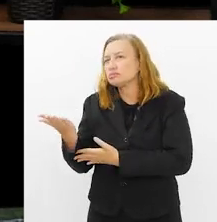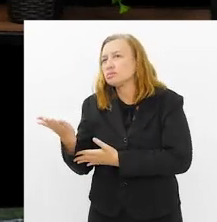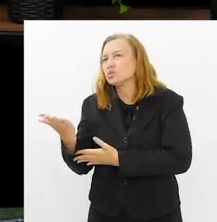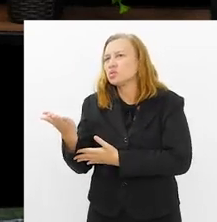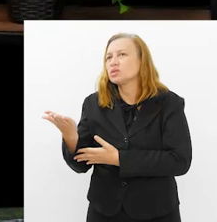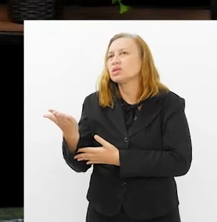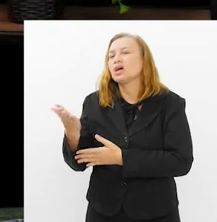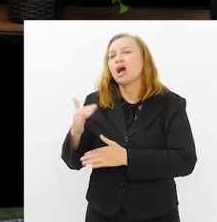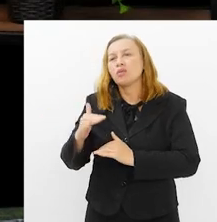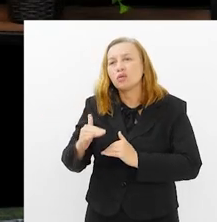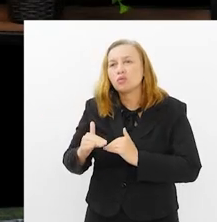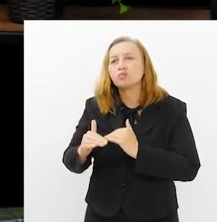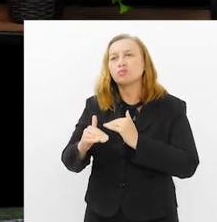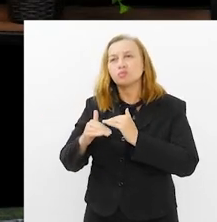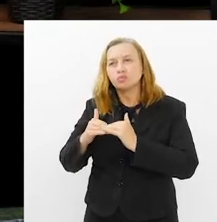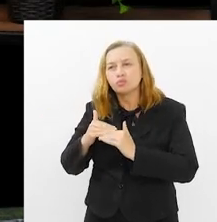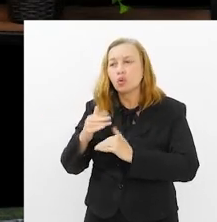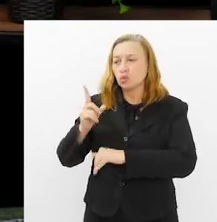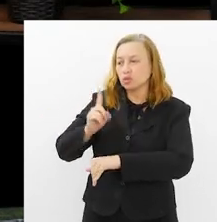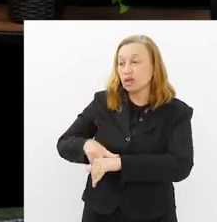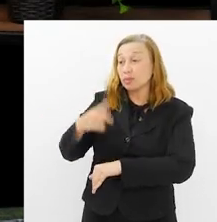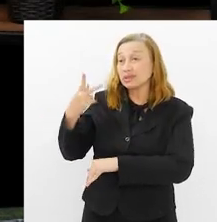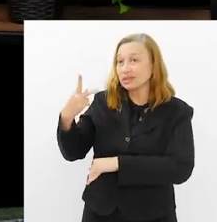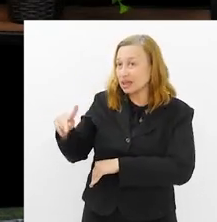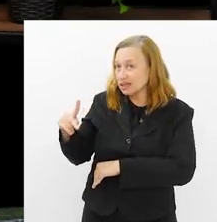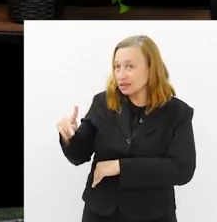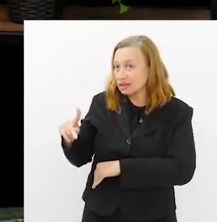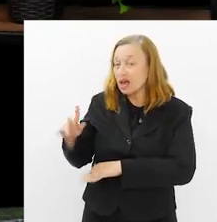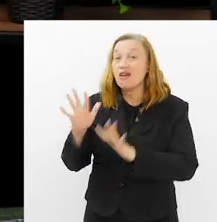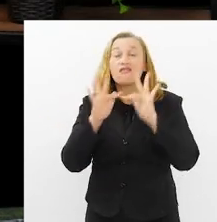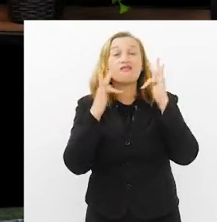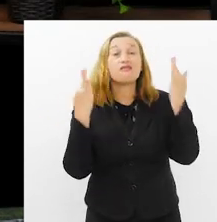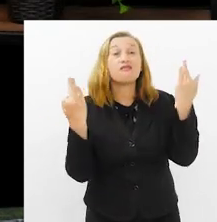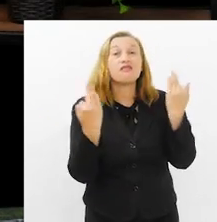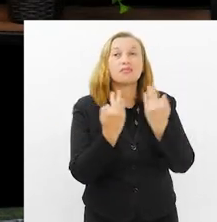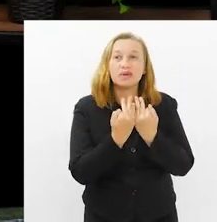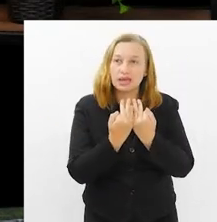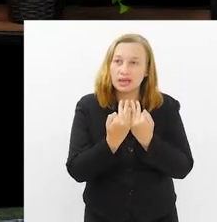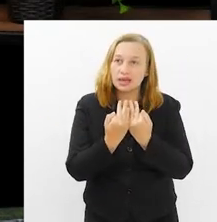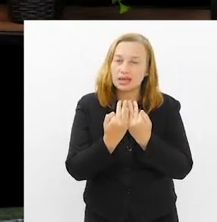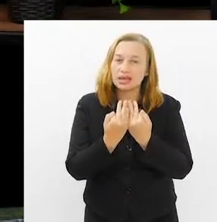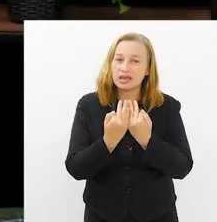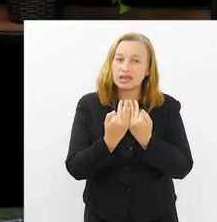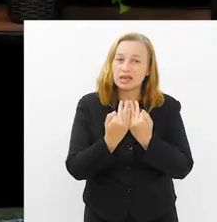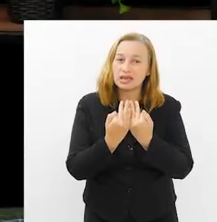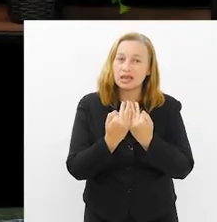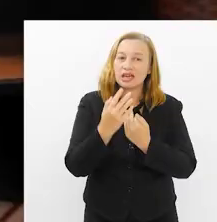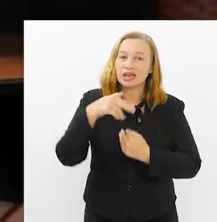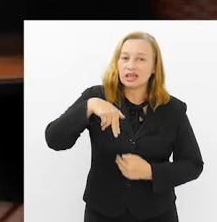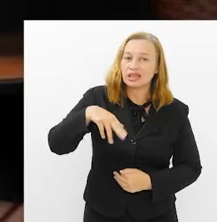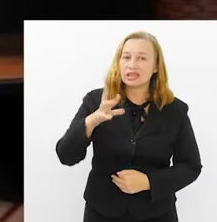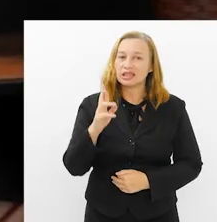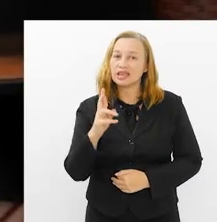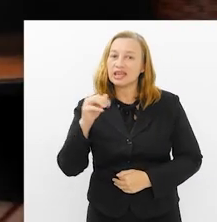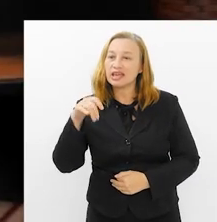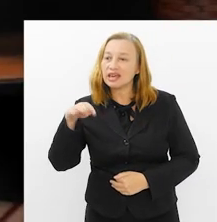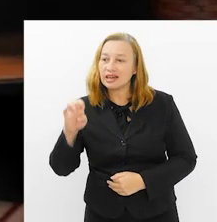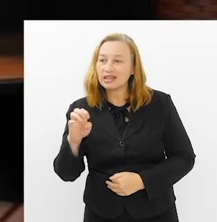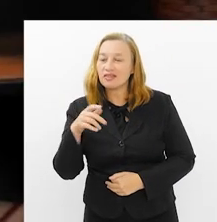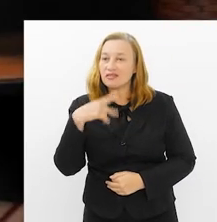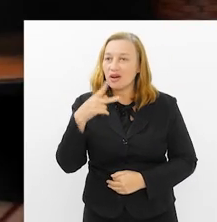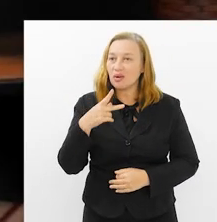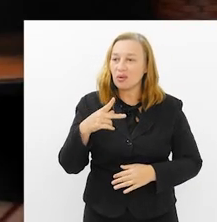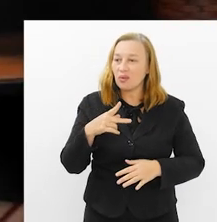futuro, eles vão fazendo aos poucos, no tempo deles. Família. A Niriane falou que muitas